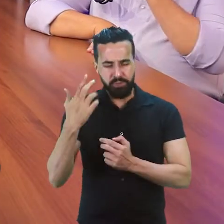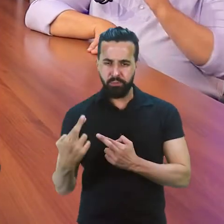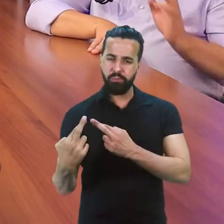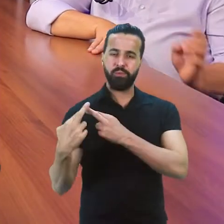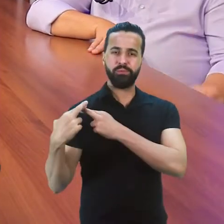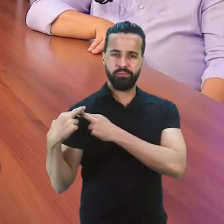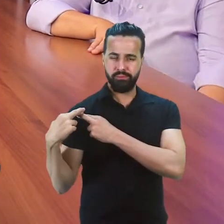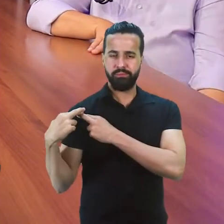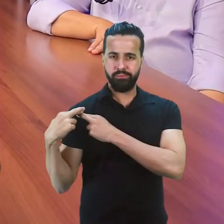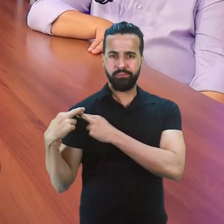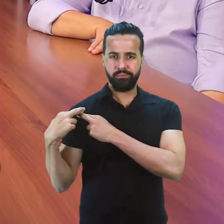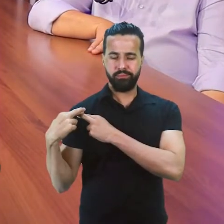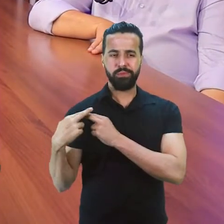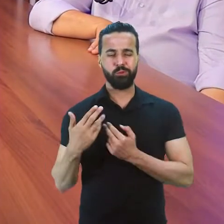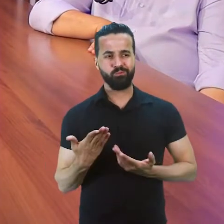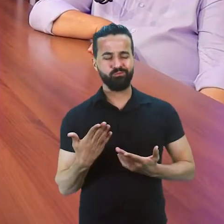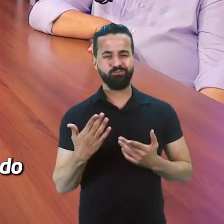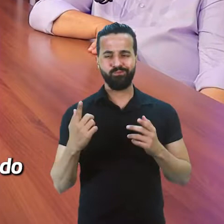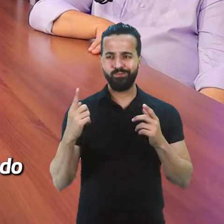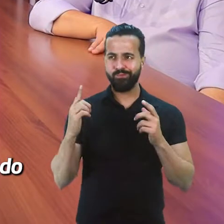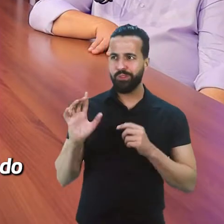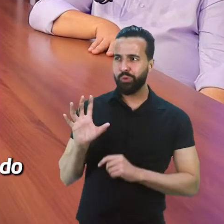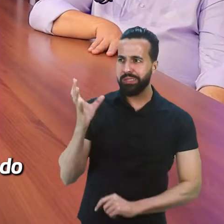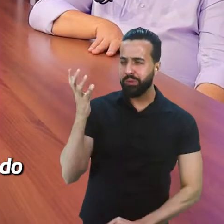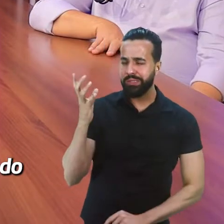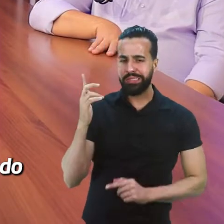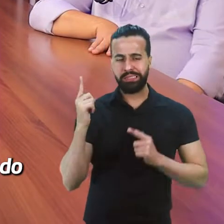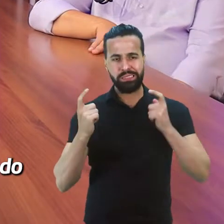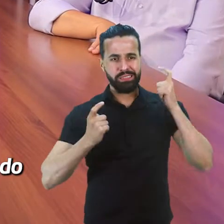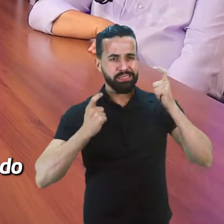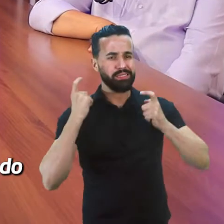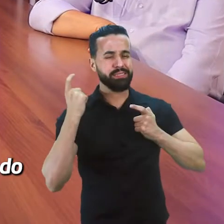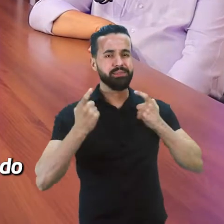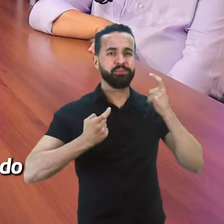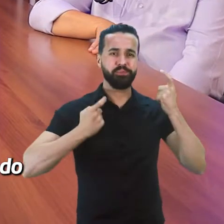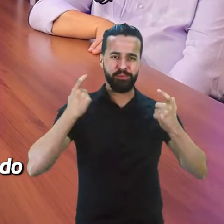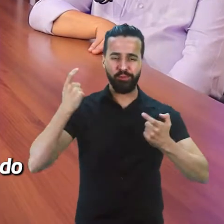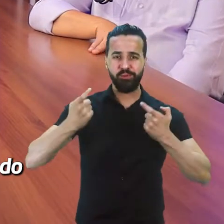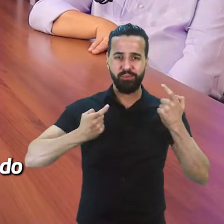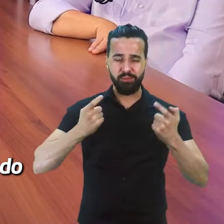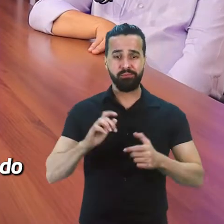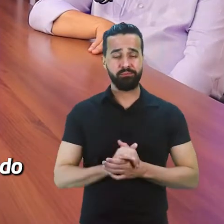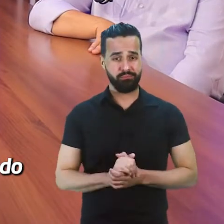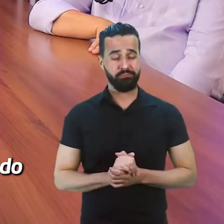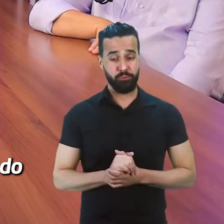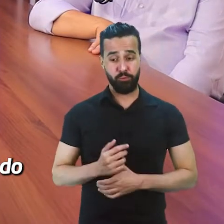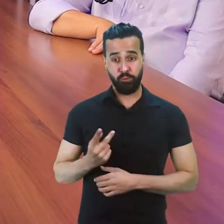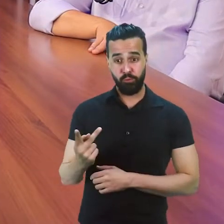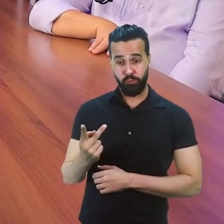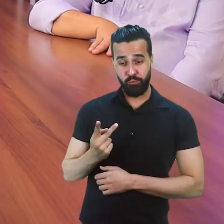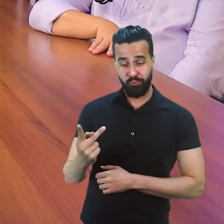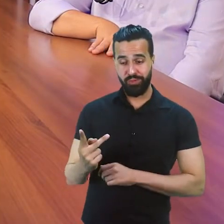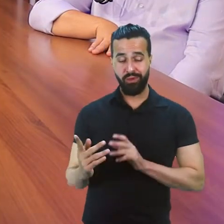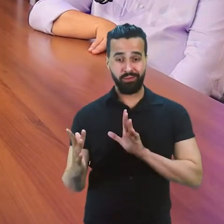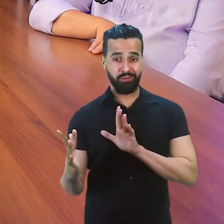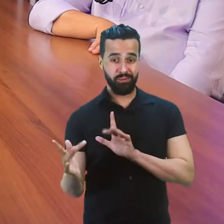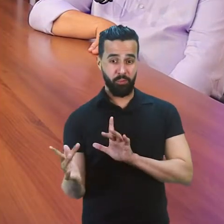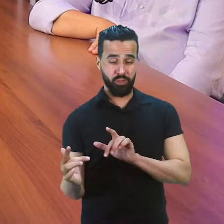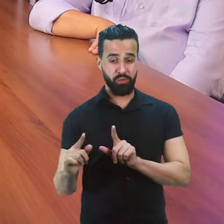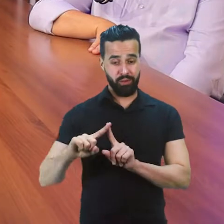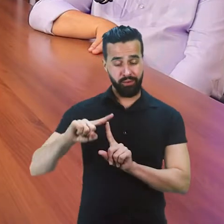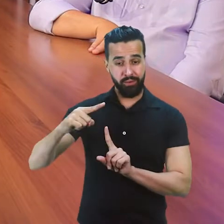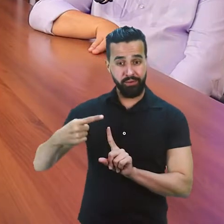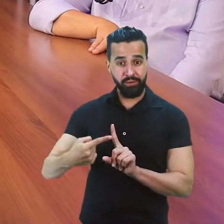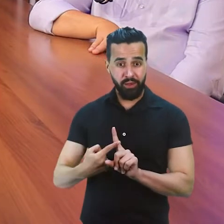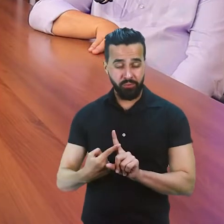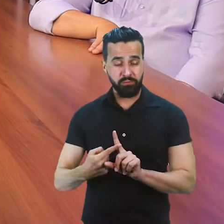situação que me deixava muito preocupado. Nós já estávamos namorando, né, quando ela ficou grávida, e nós tivemos